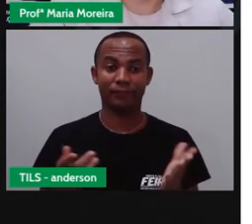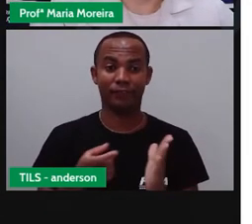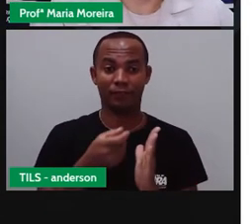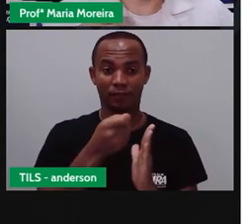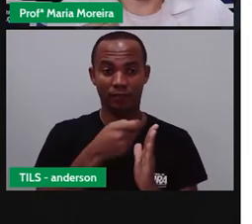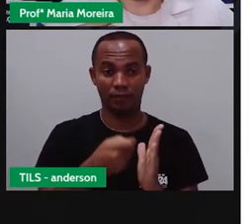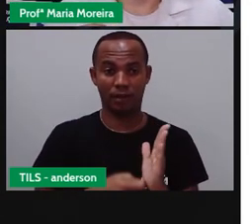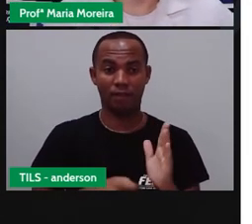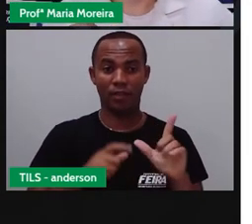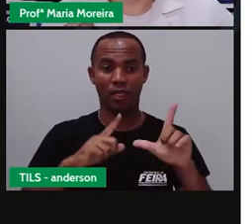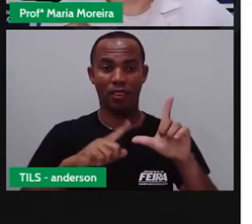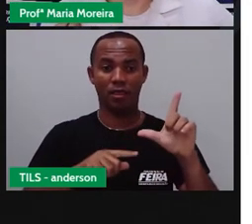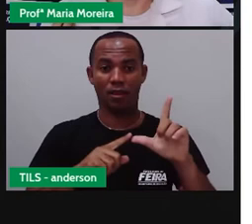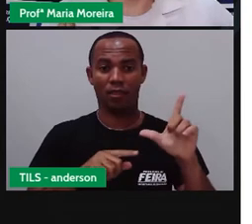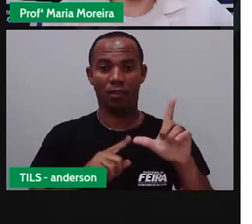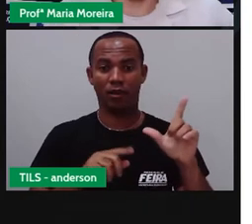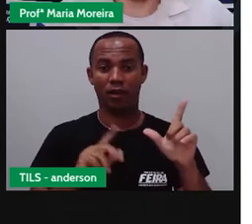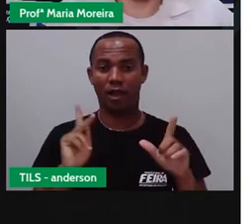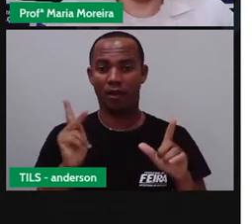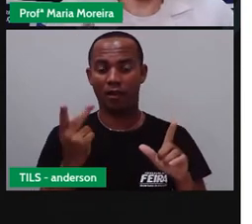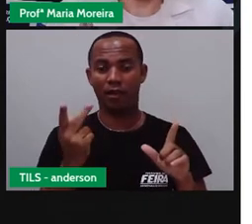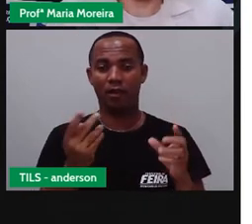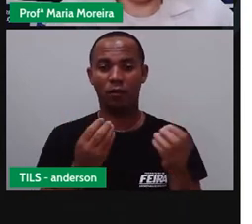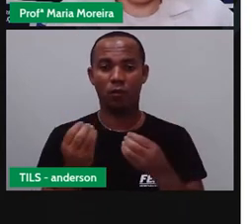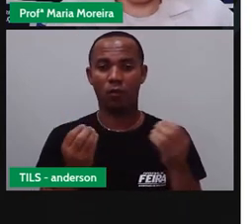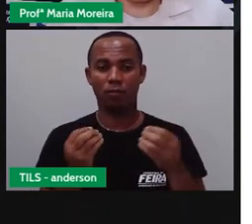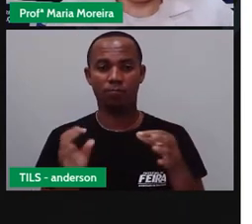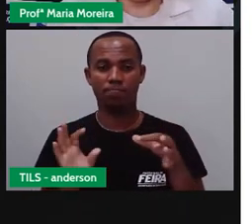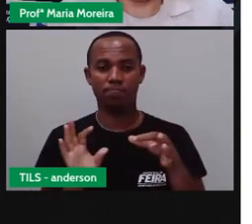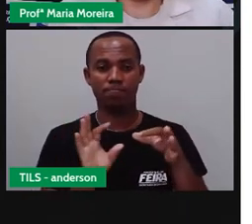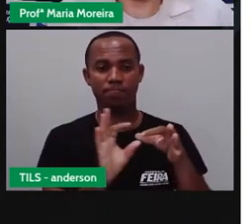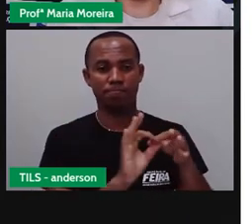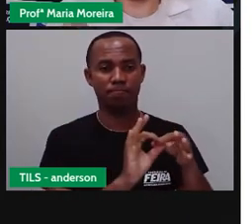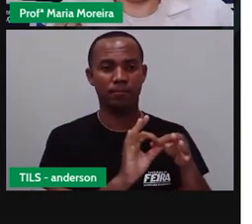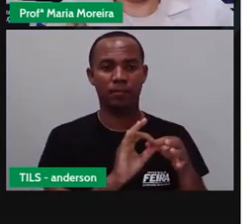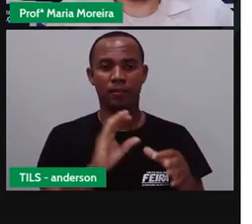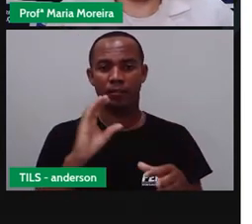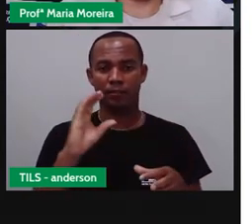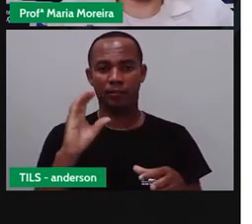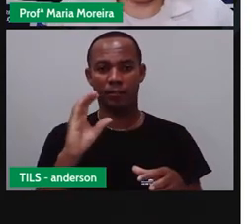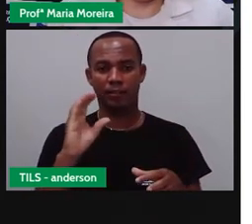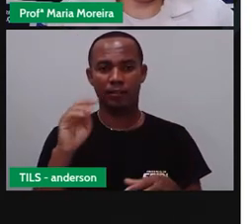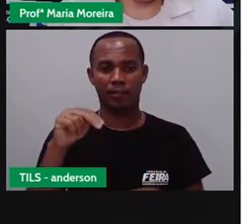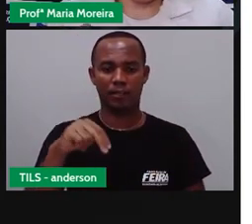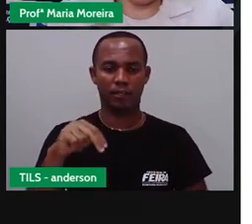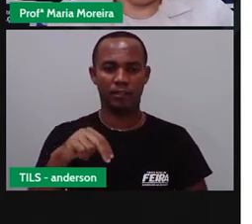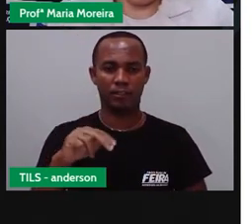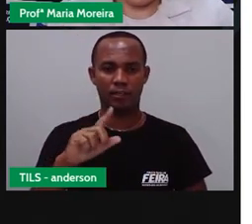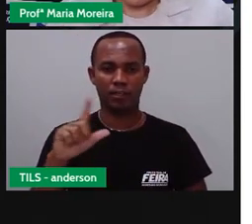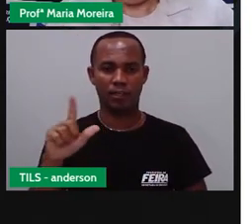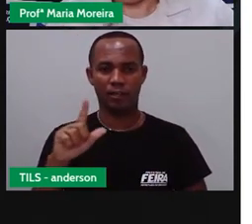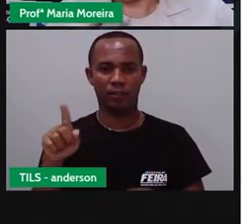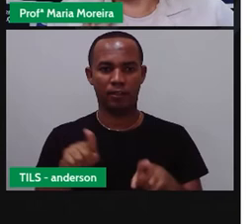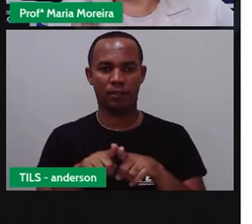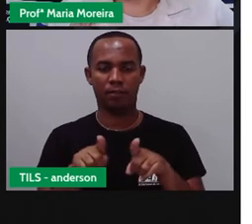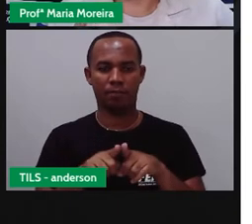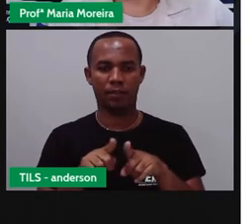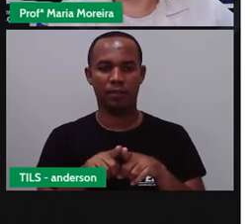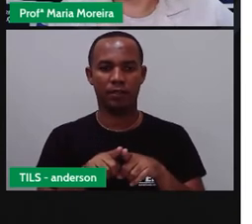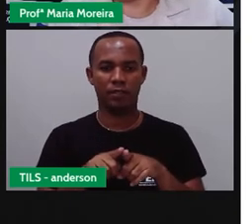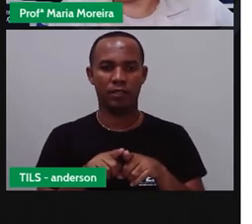escreve-se a letra H em conjunto com as letras c e n e l para criar os sons